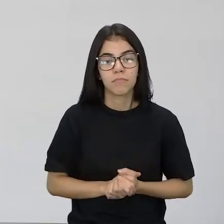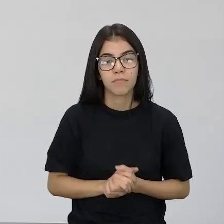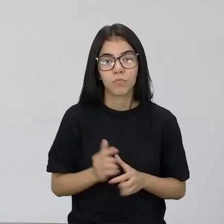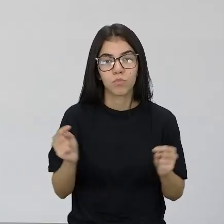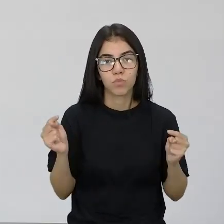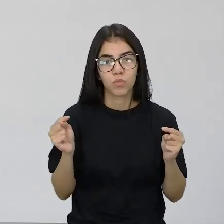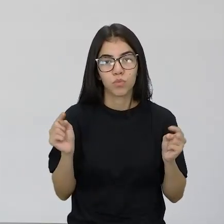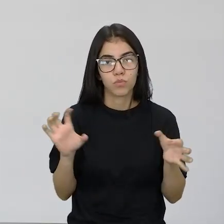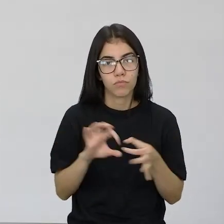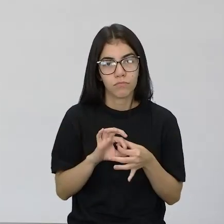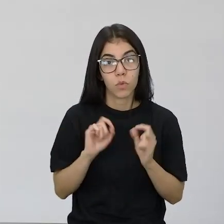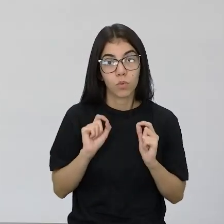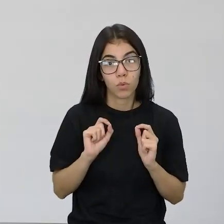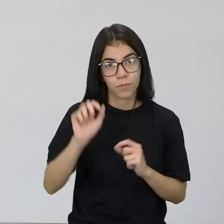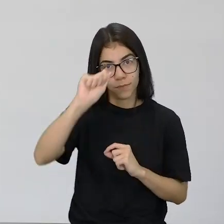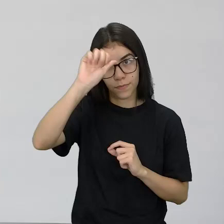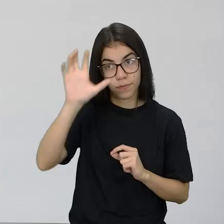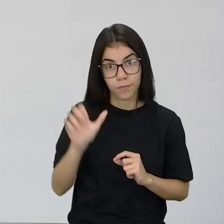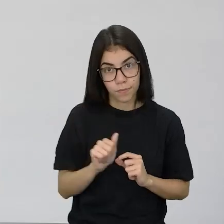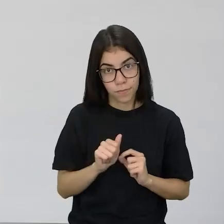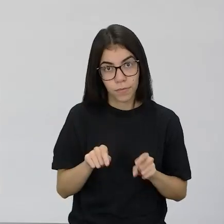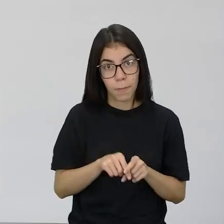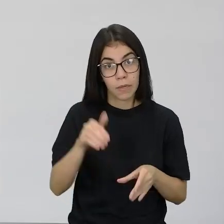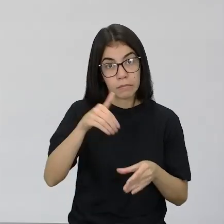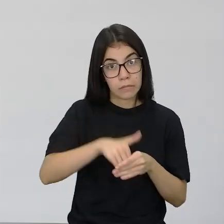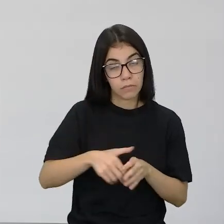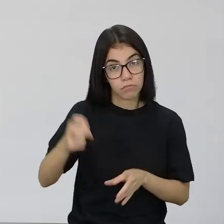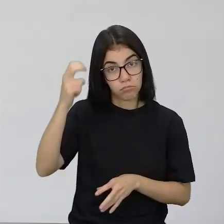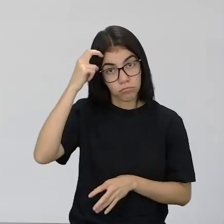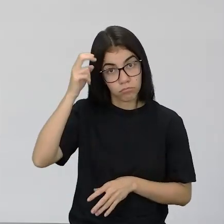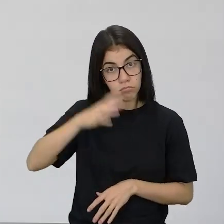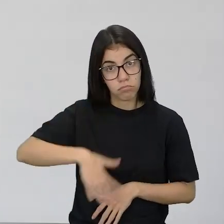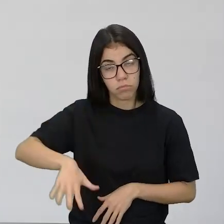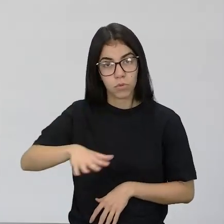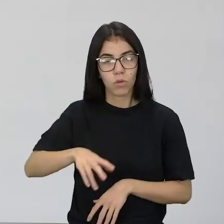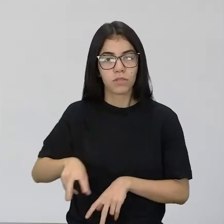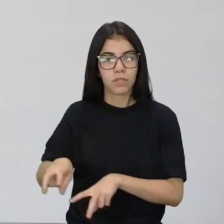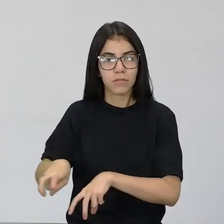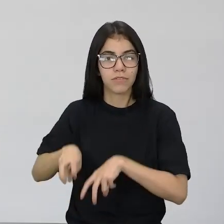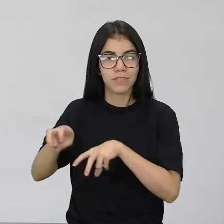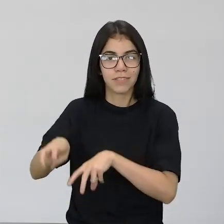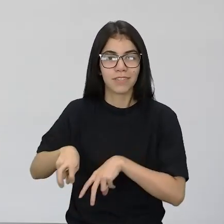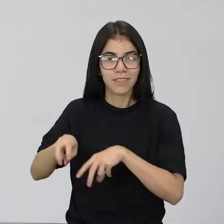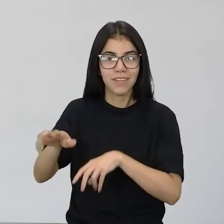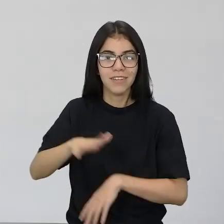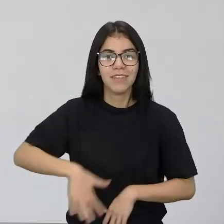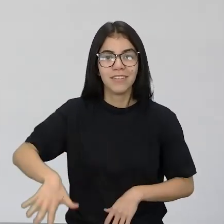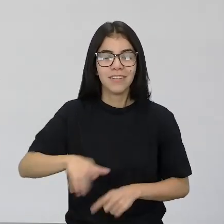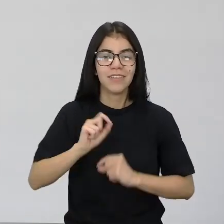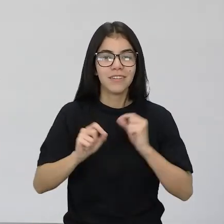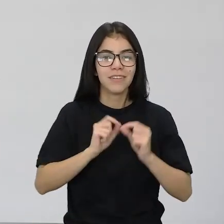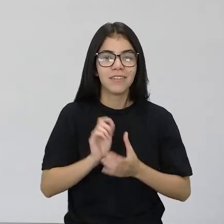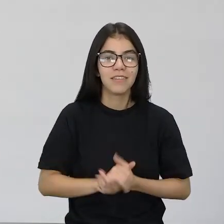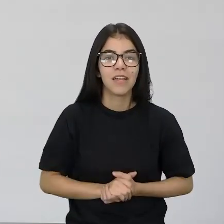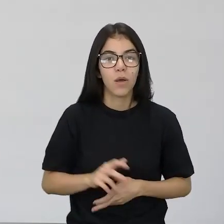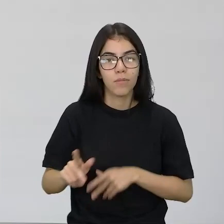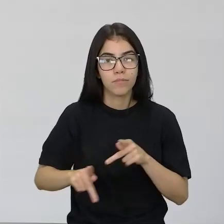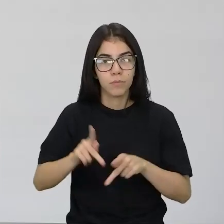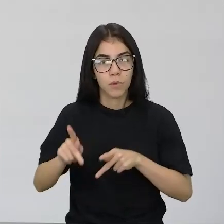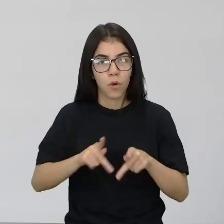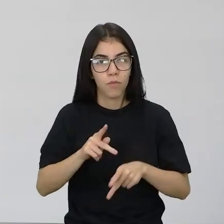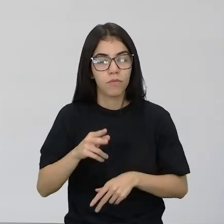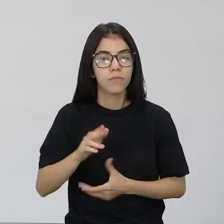a África, até no meio da agricultura mesmo. Então, todos os pontos aí que os povos de